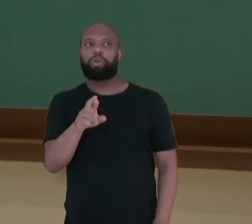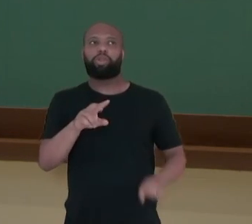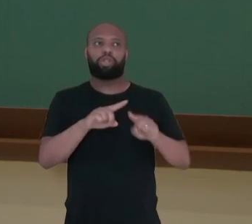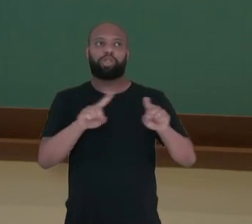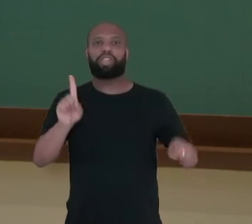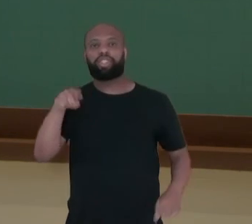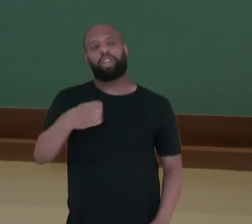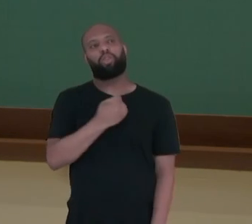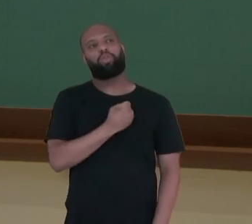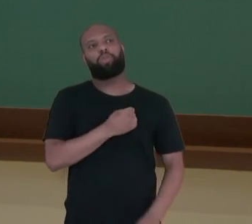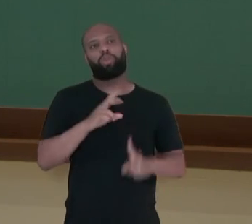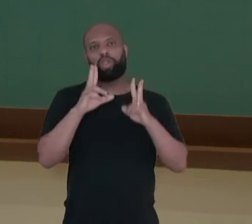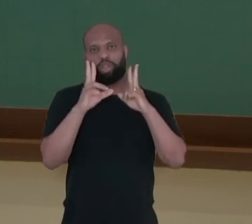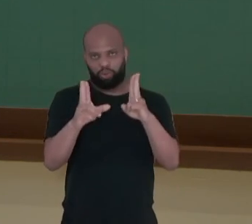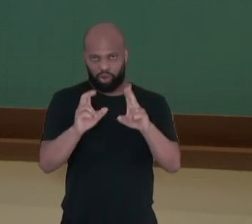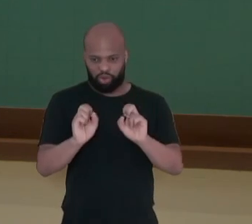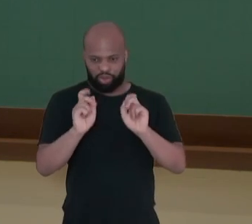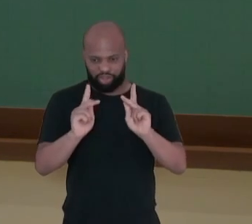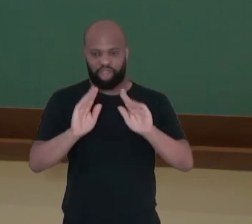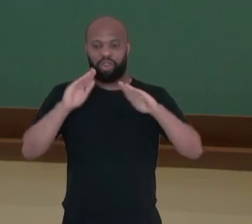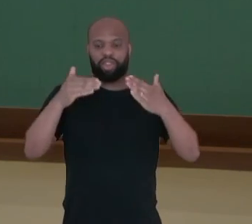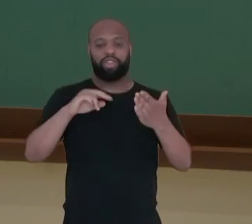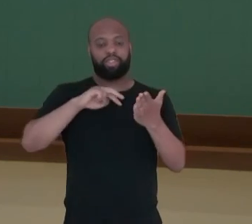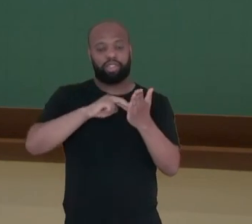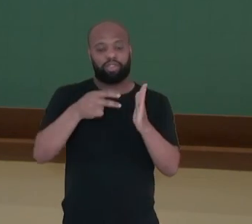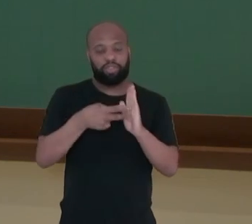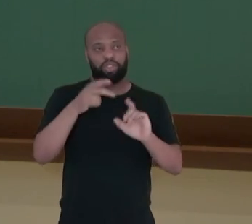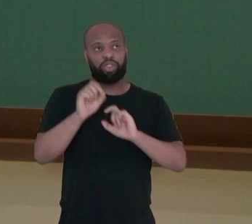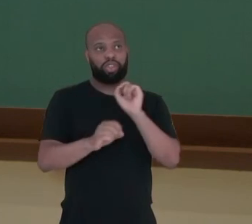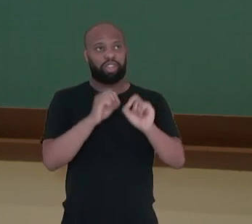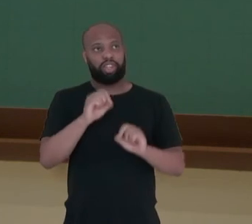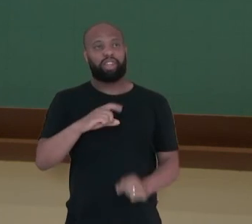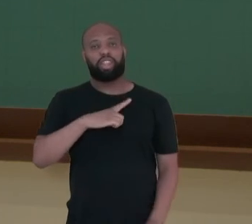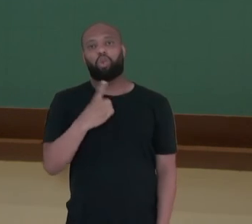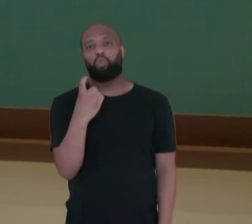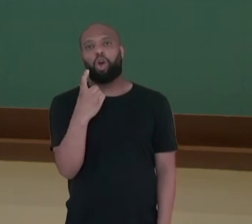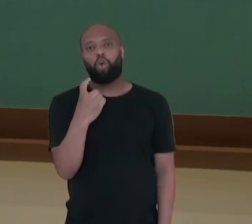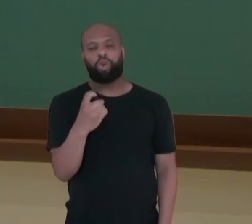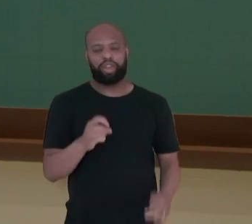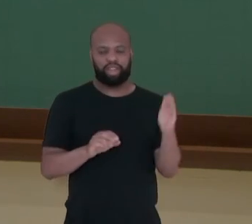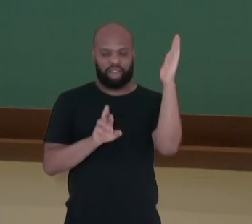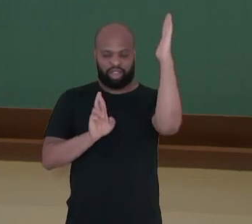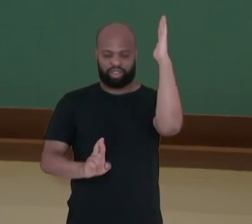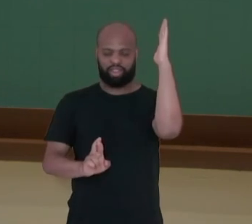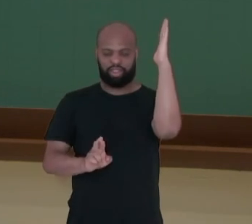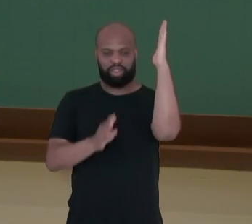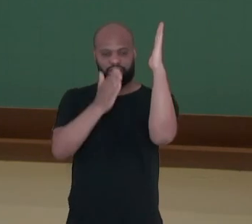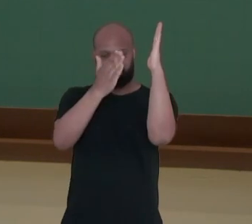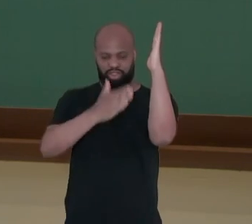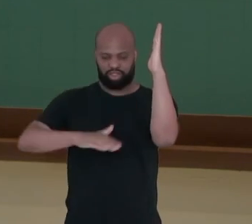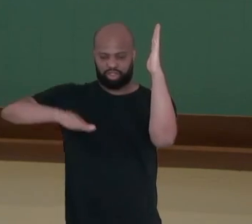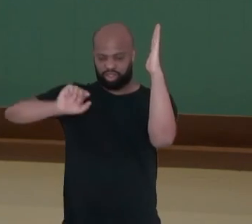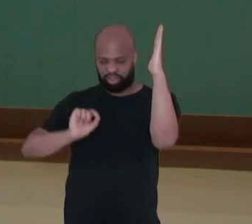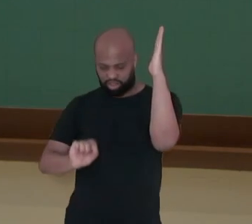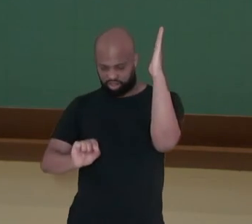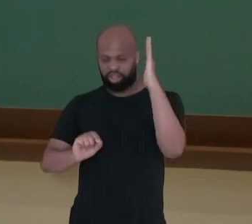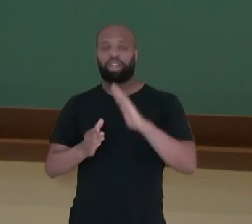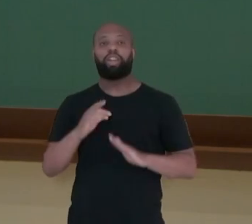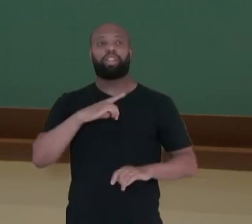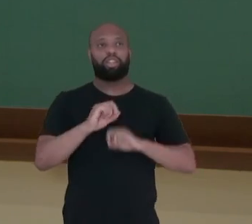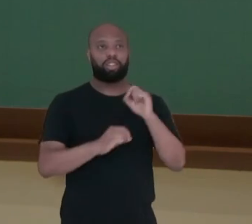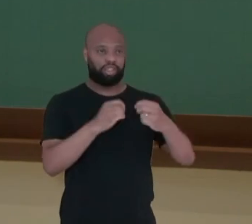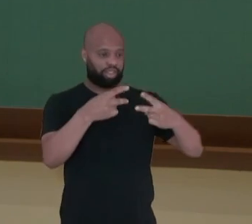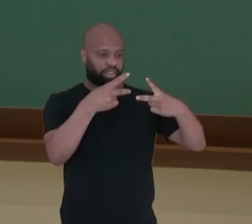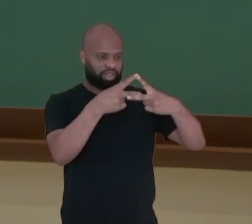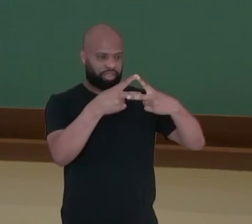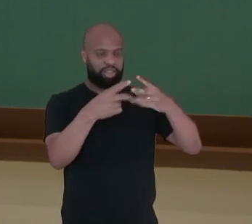são iguais, tá bom? Então, na prática, uma única raiz real, tá? E o delta menor do que